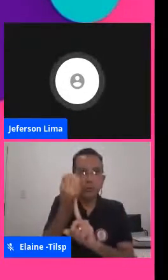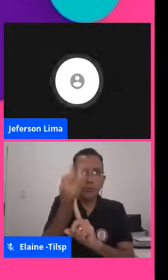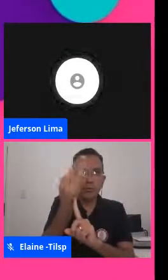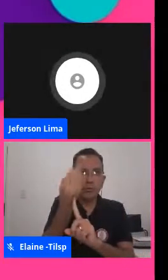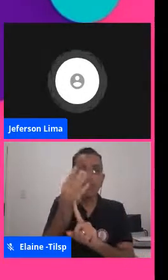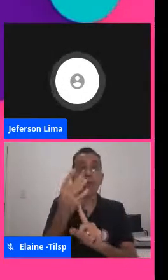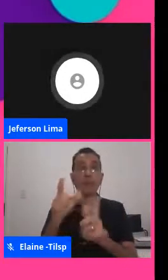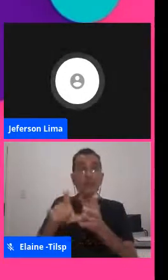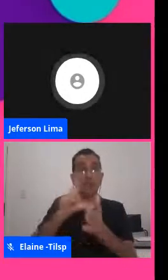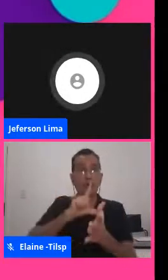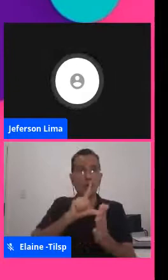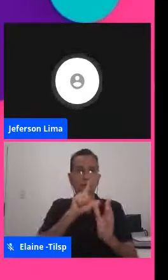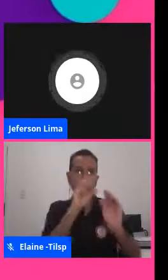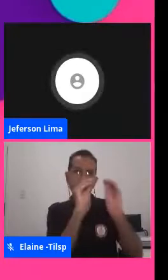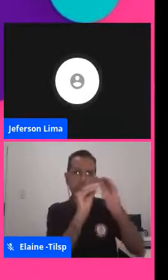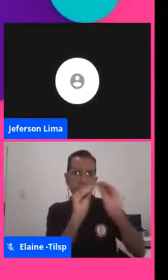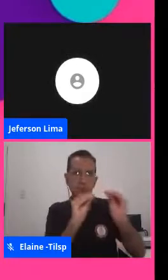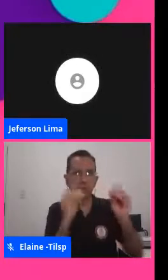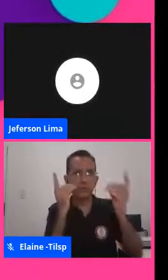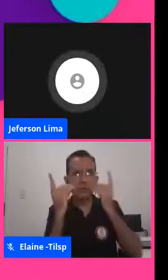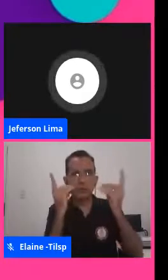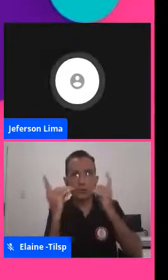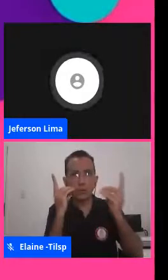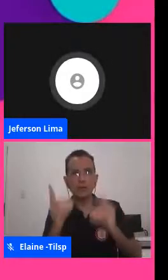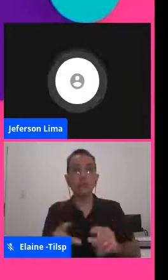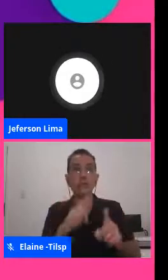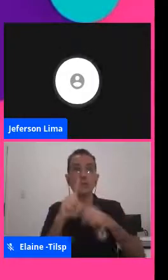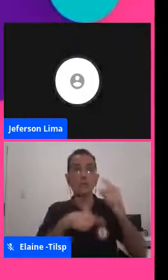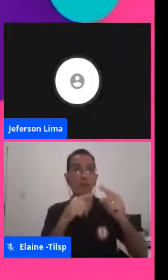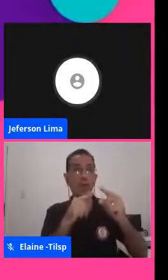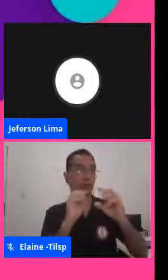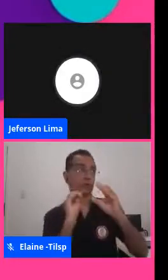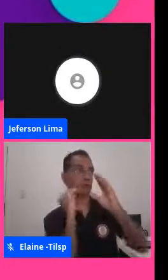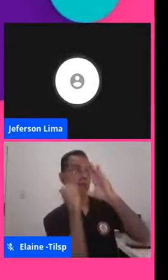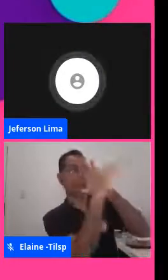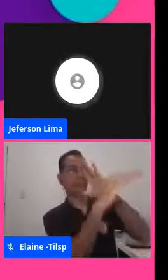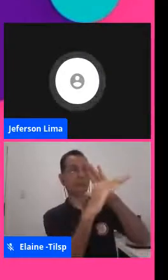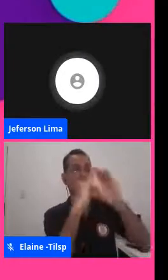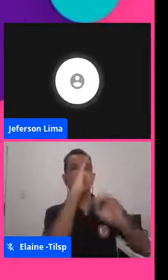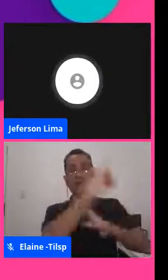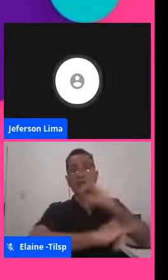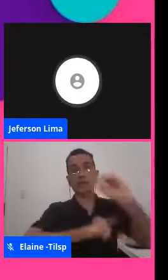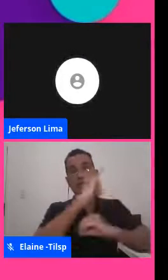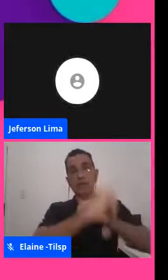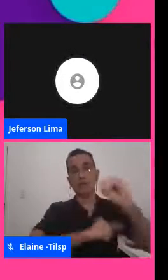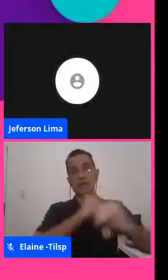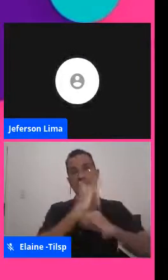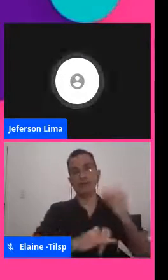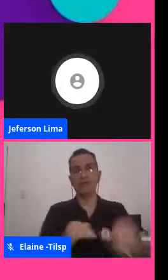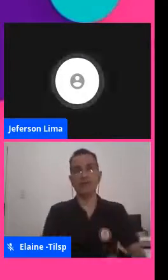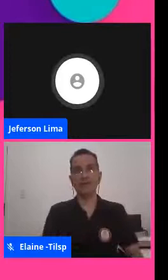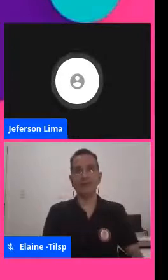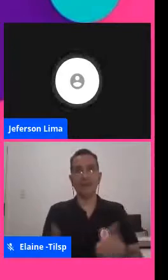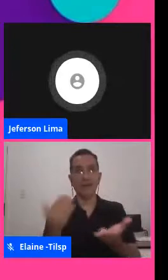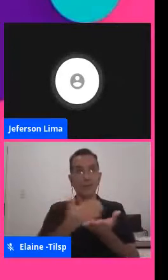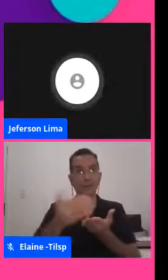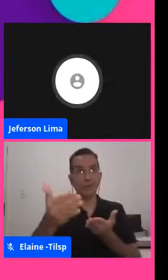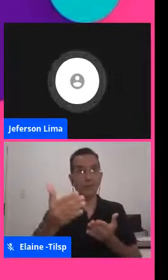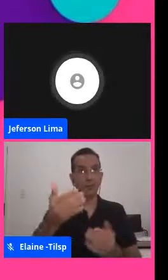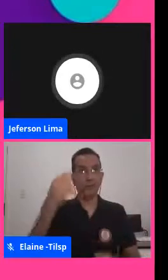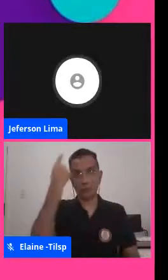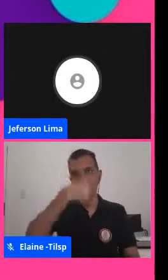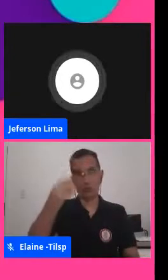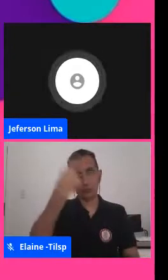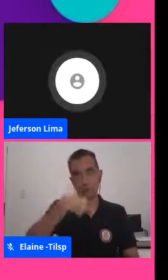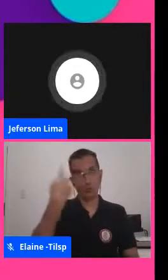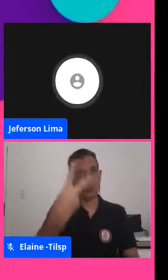dela, conectar no Firebase na internet. Instanciar isso tudo dentro das 2 próximas horas. Nossa apresentação termina por